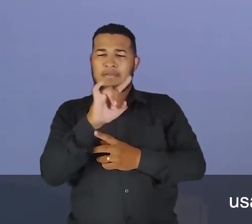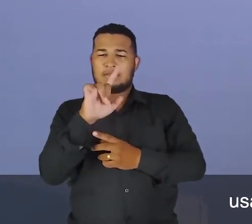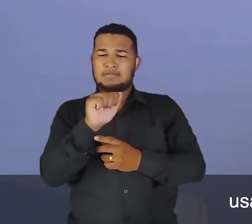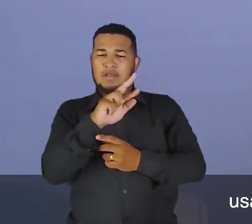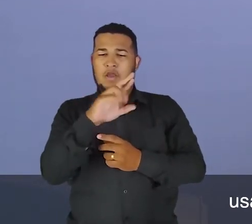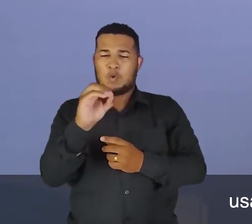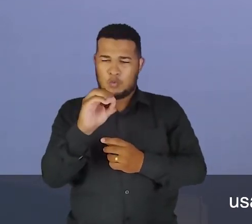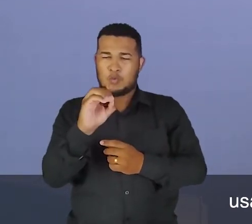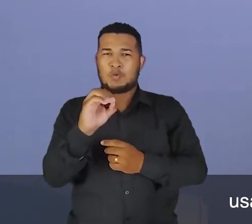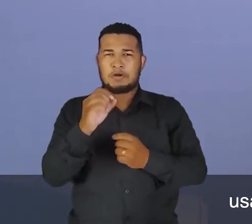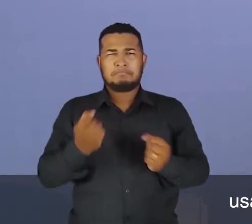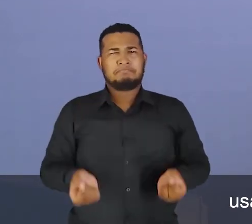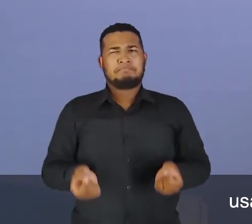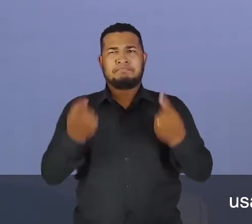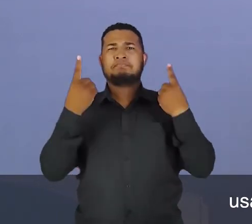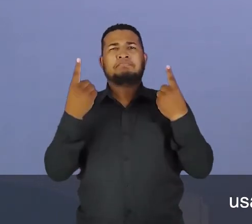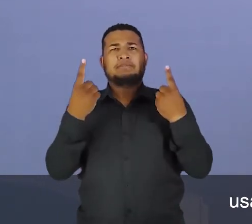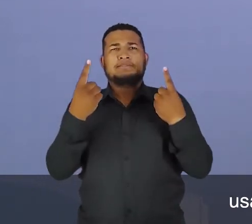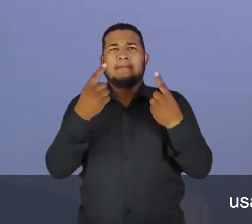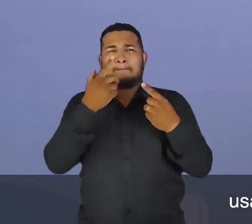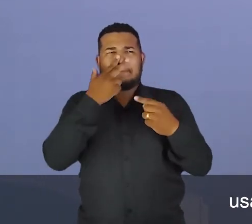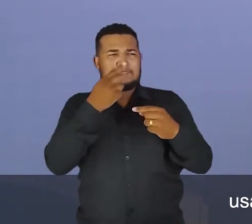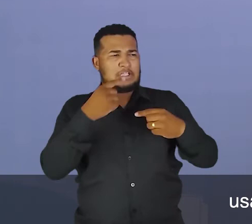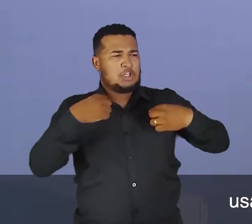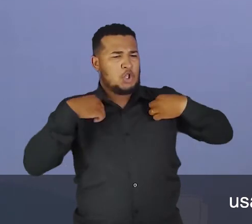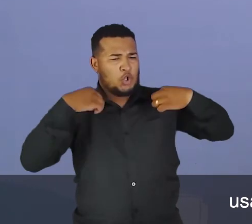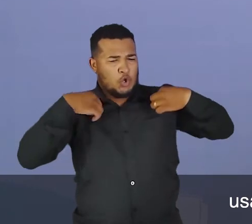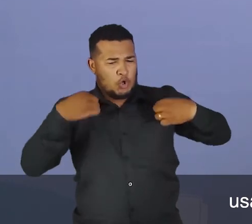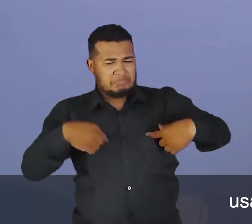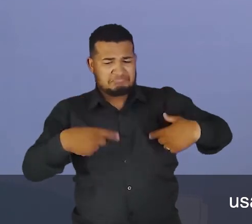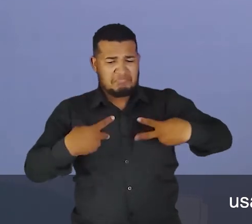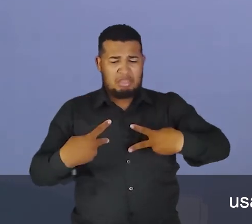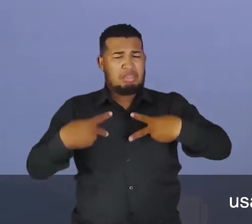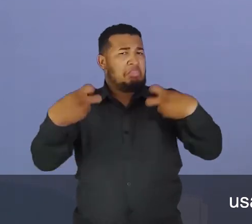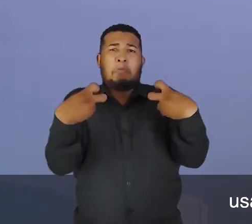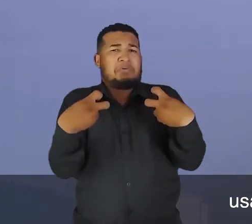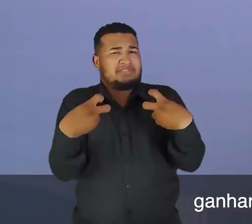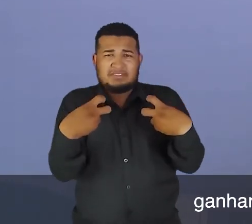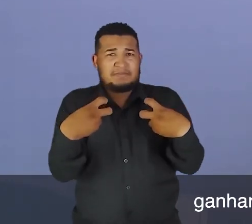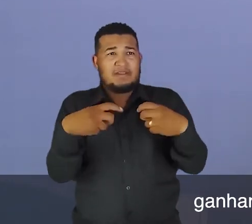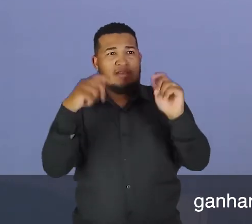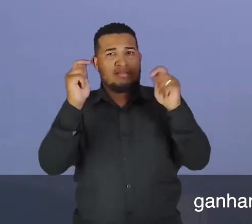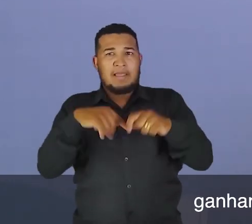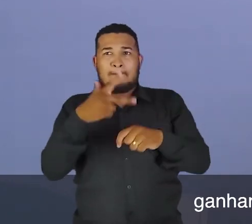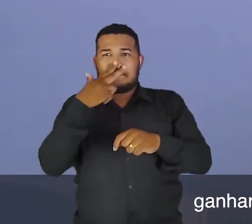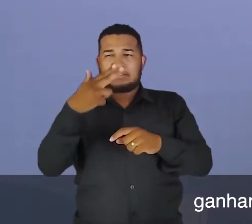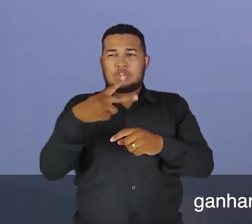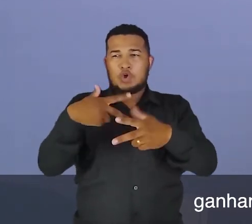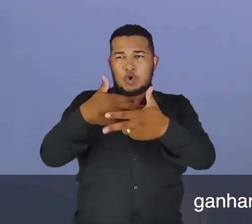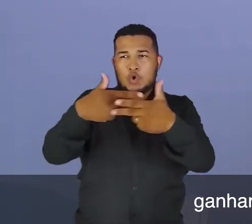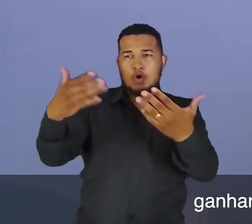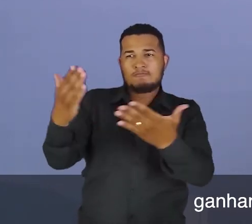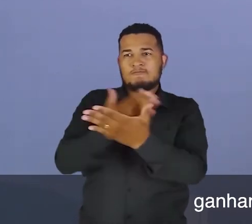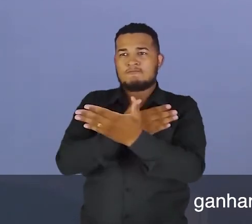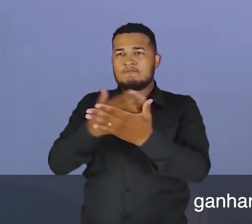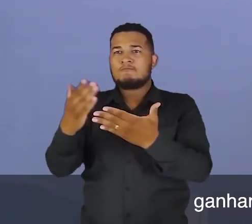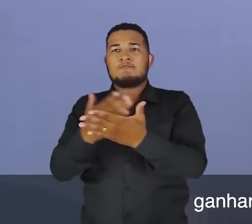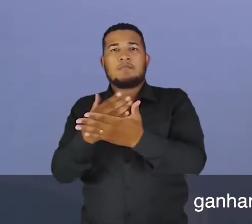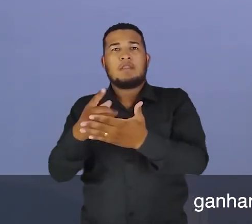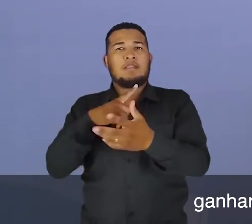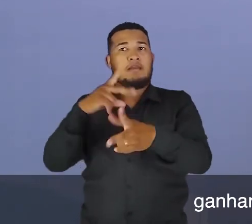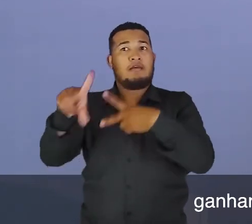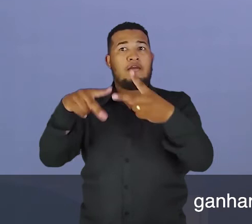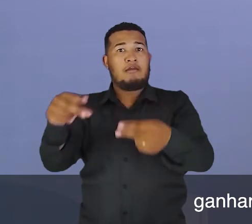usando etiquetas que você nem sequer percebe que poderia ganhar algo, e aí nós estamos falando